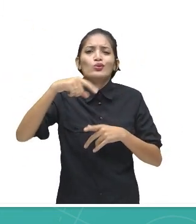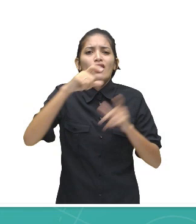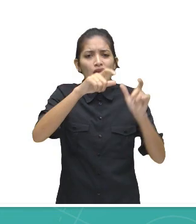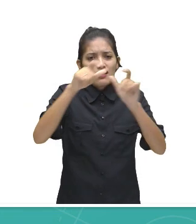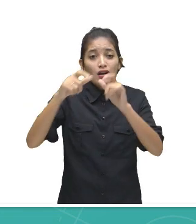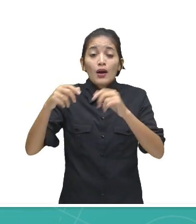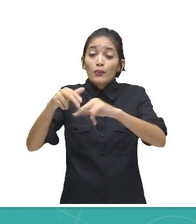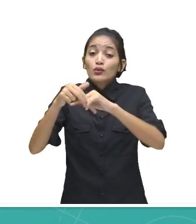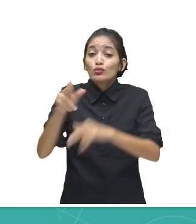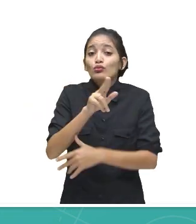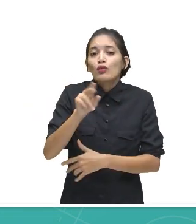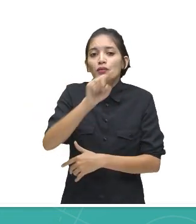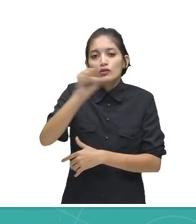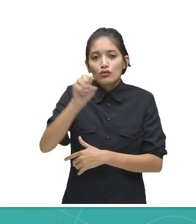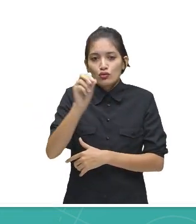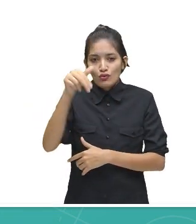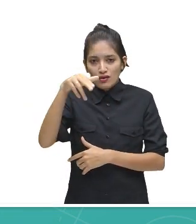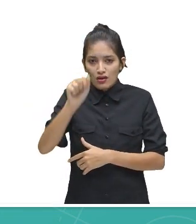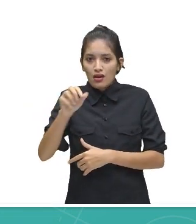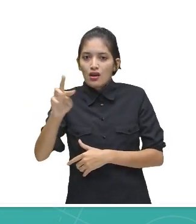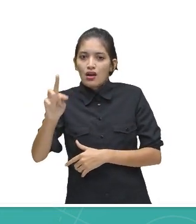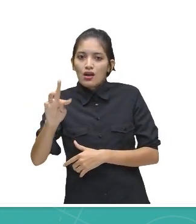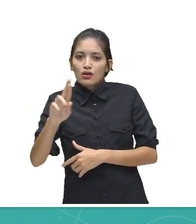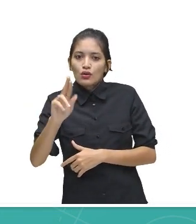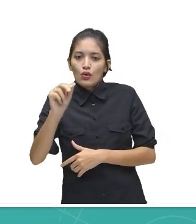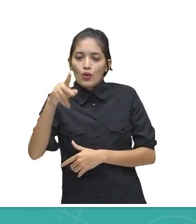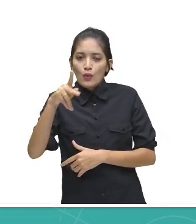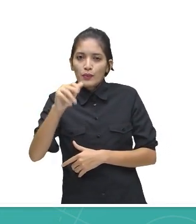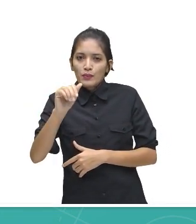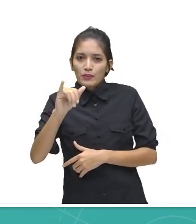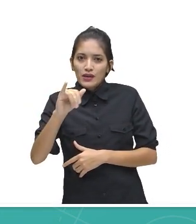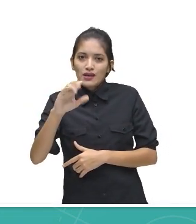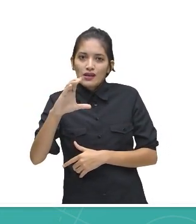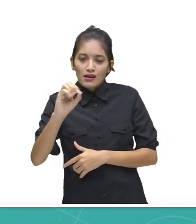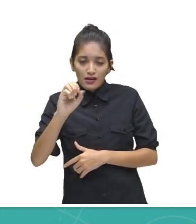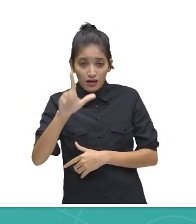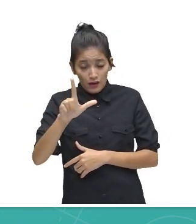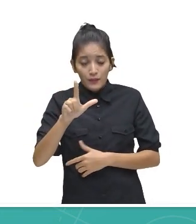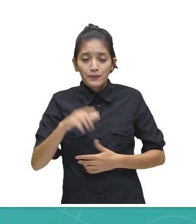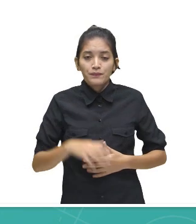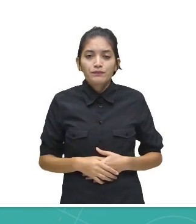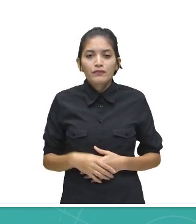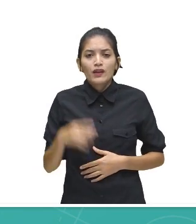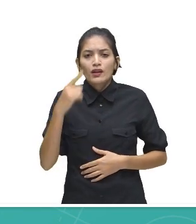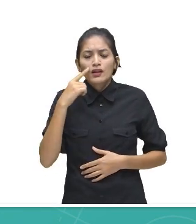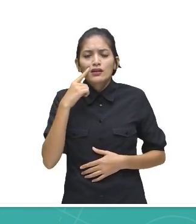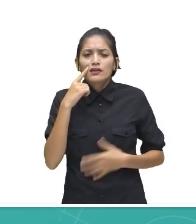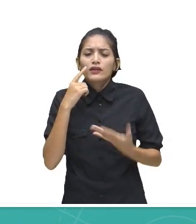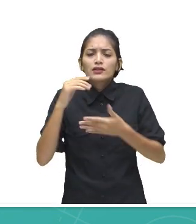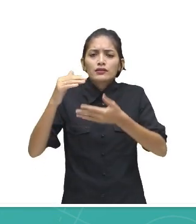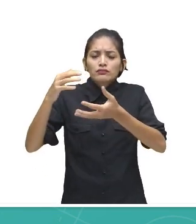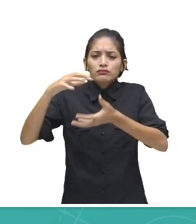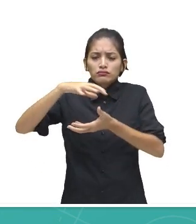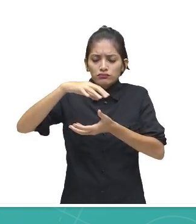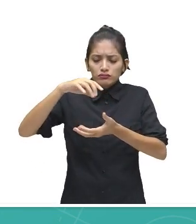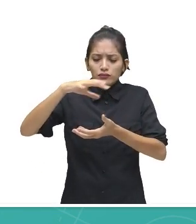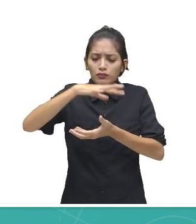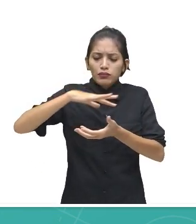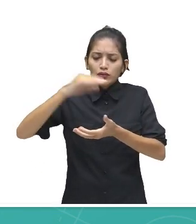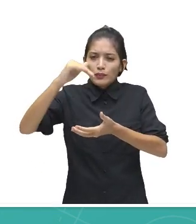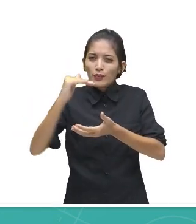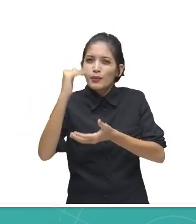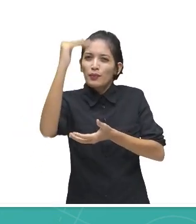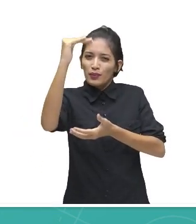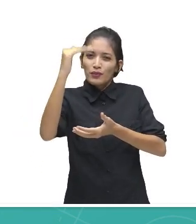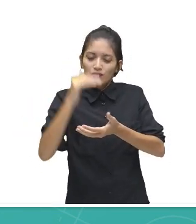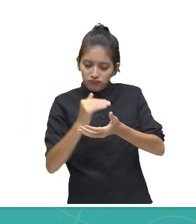de zona tropical, É a área dos trópicos. A gente verifica que nas áreas mais afastadas e da linha do Equador já vai ser